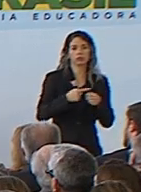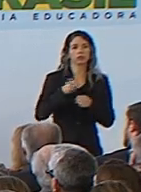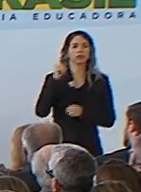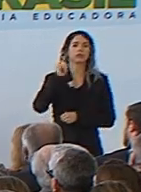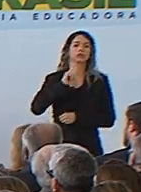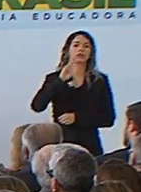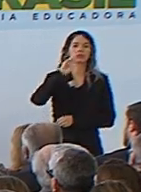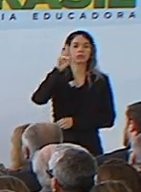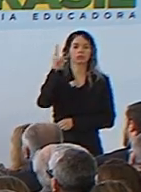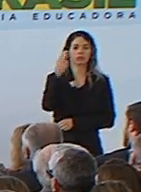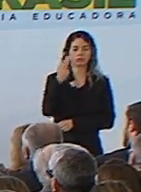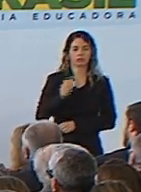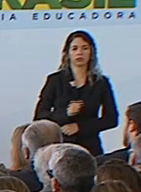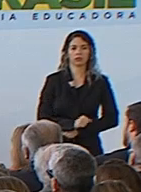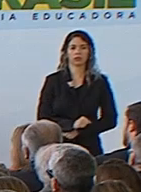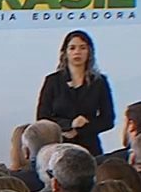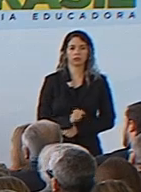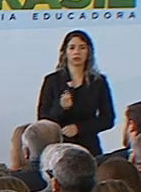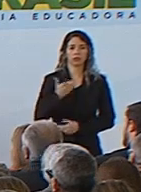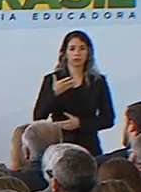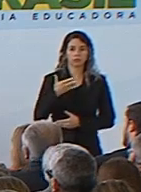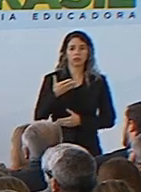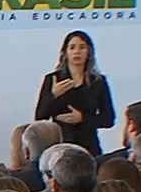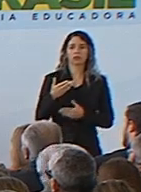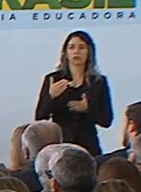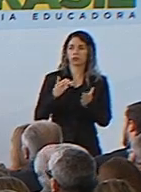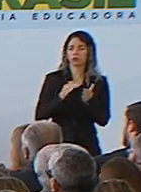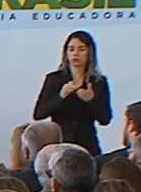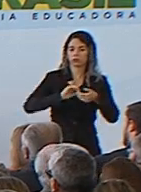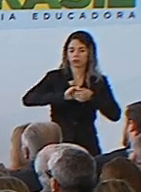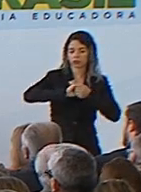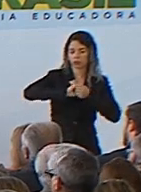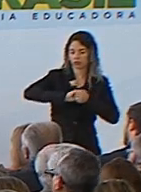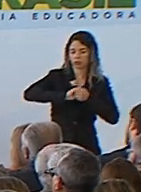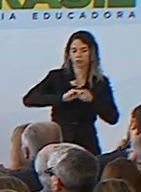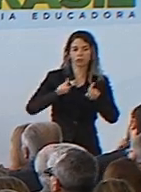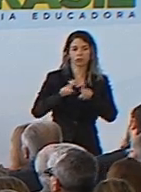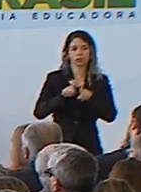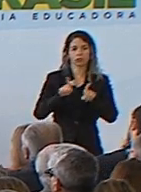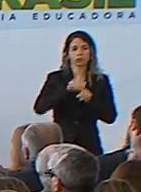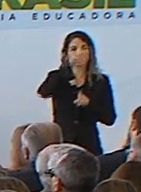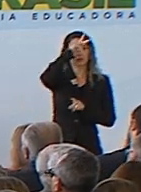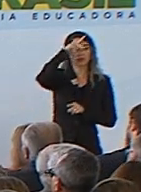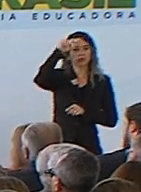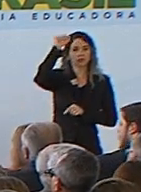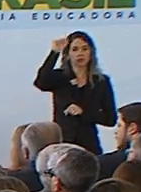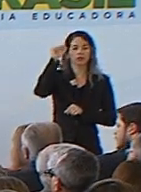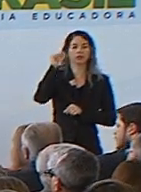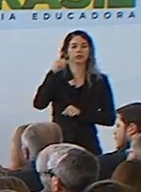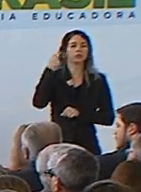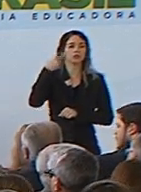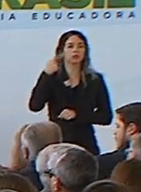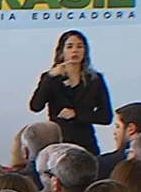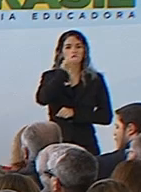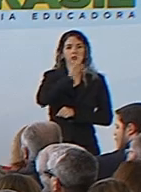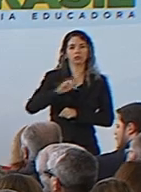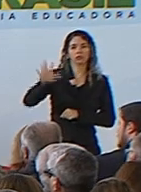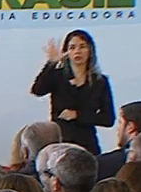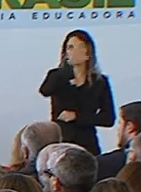Belo Horizonte quero saudar também a deputada Federal pelo Ceará Gorete